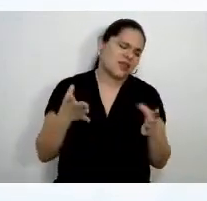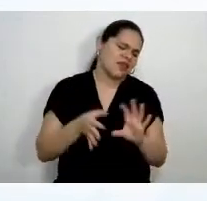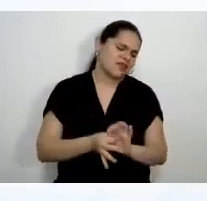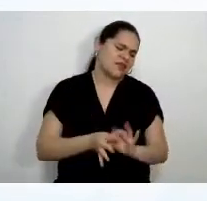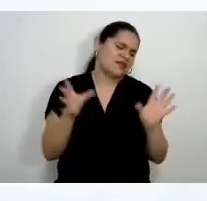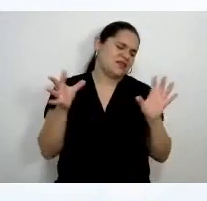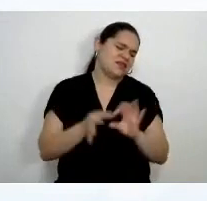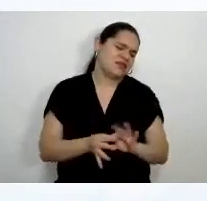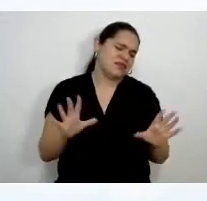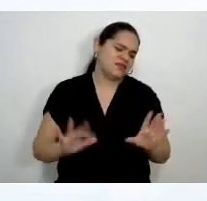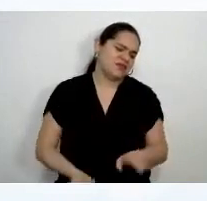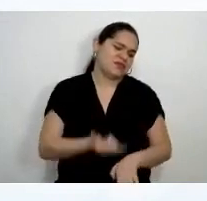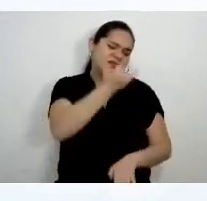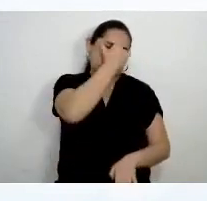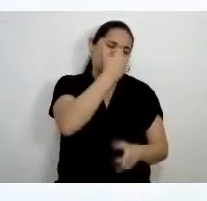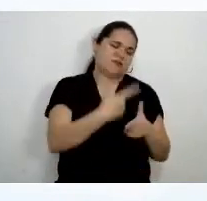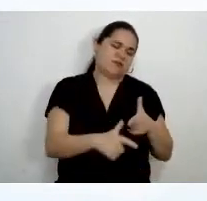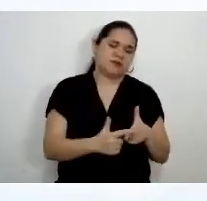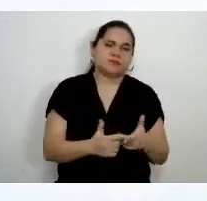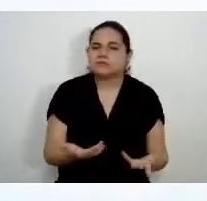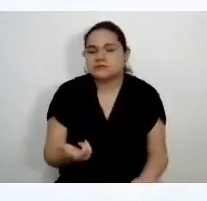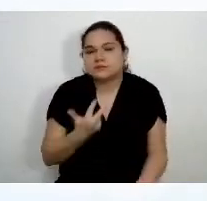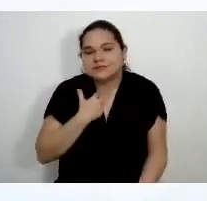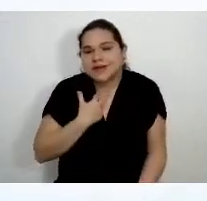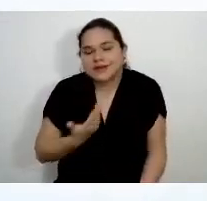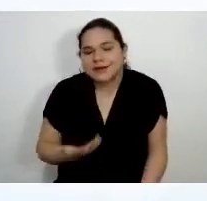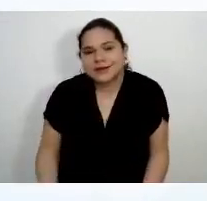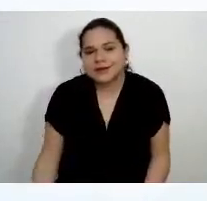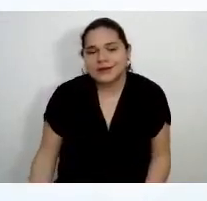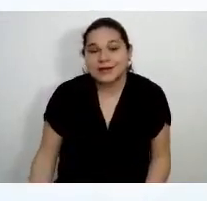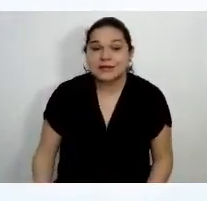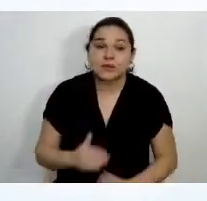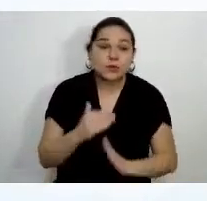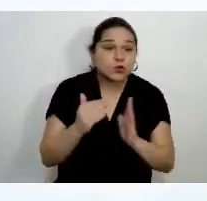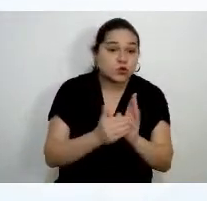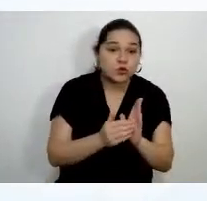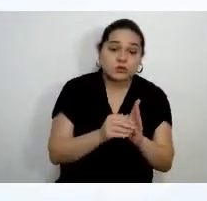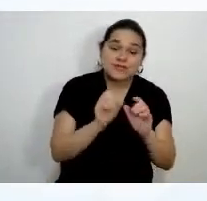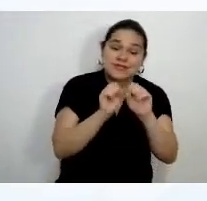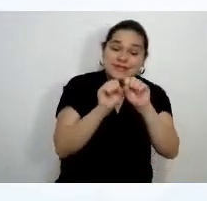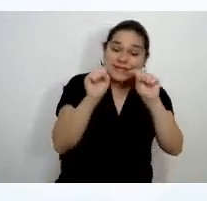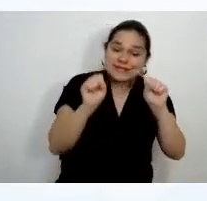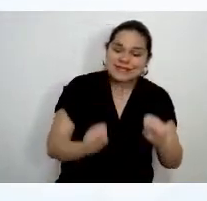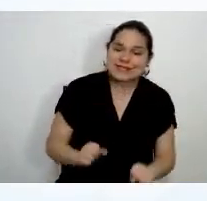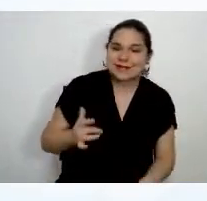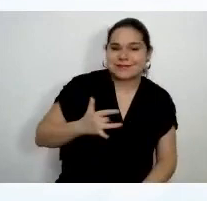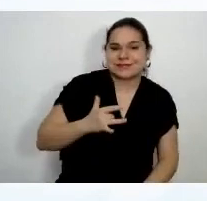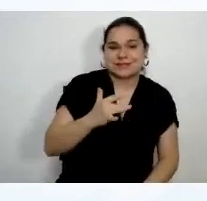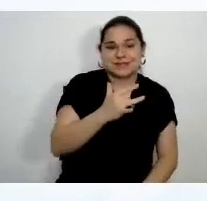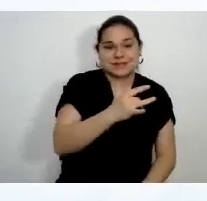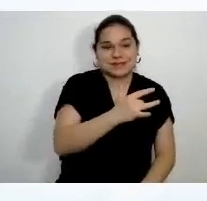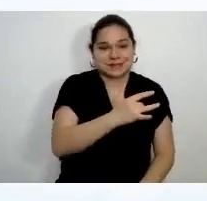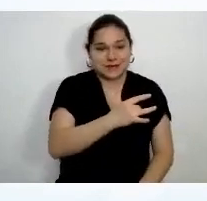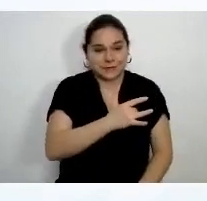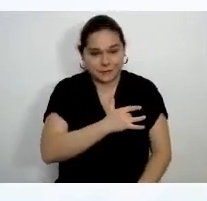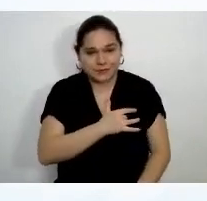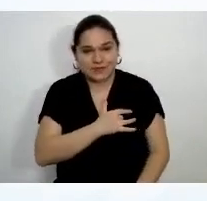vá acontecer. Então, todo o sistema de saúde é montado pelo livre-arbítrio que foi dado